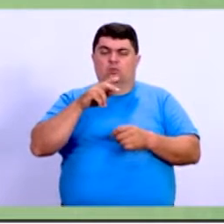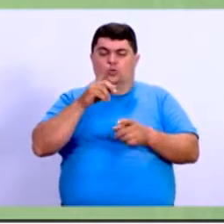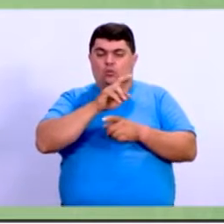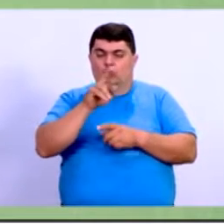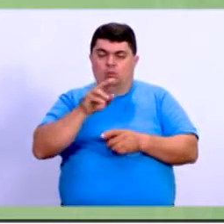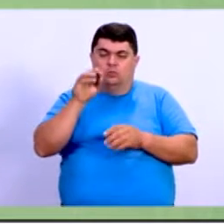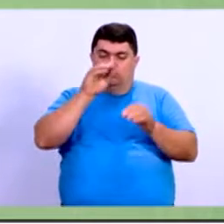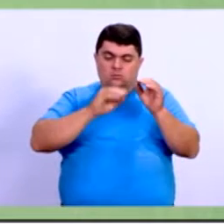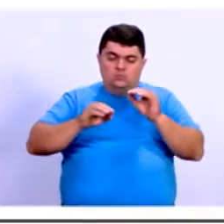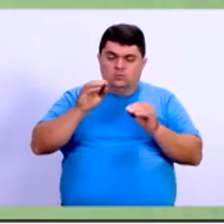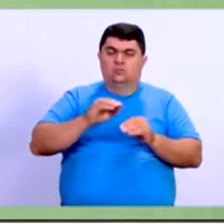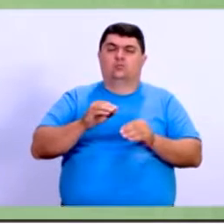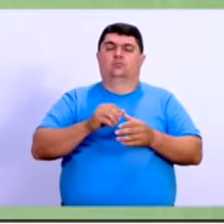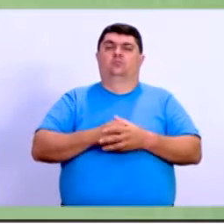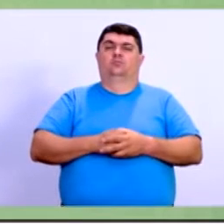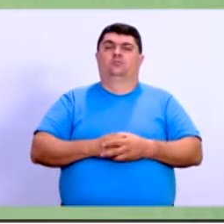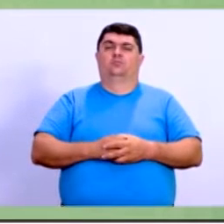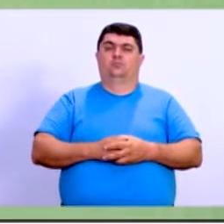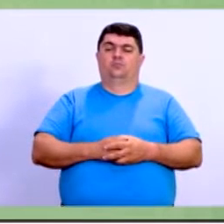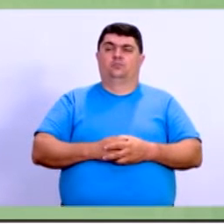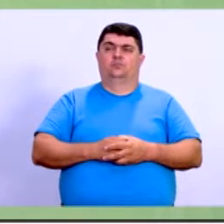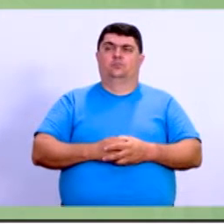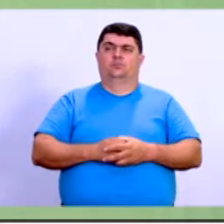os externos ao meu sistema.